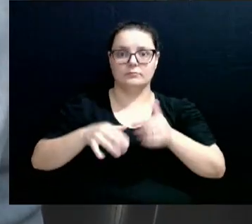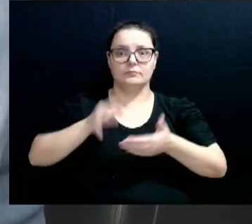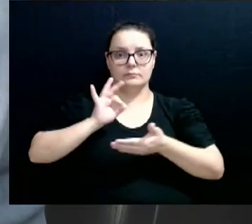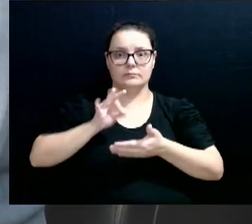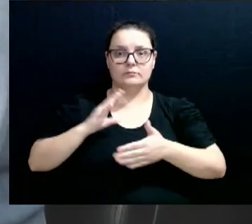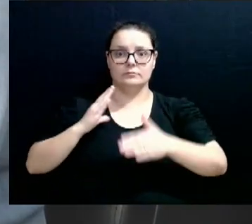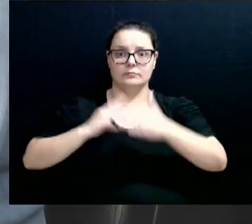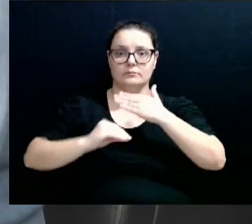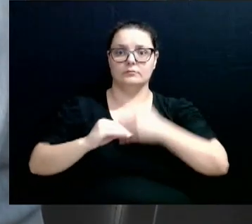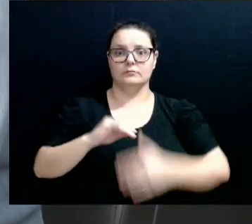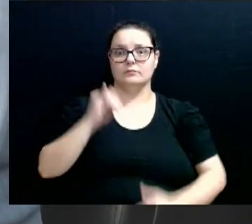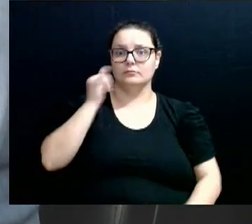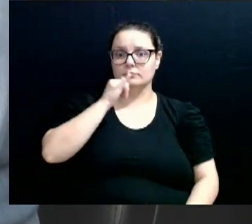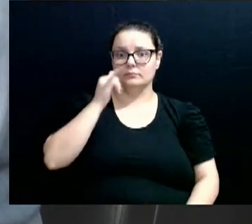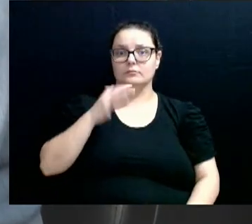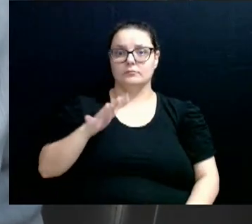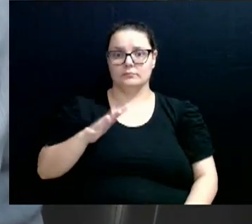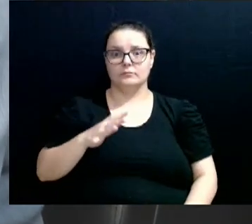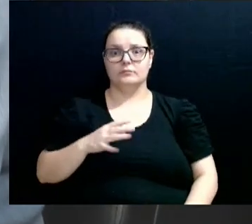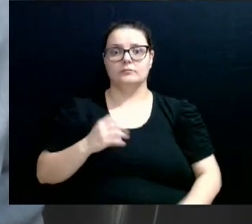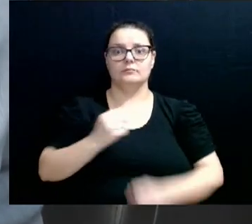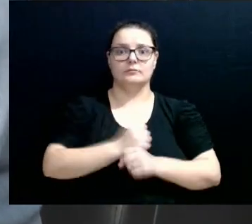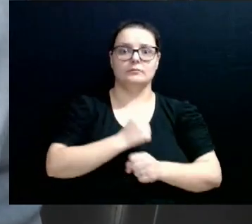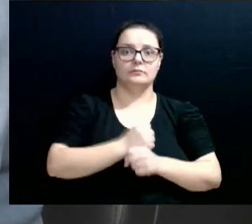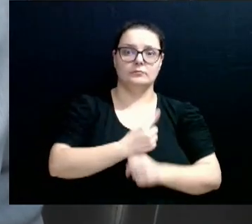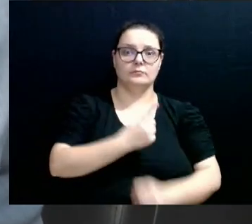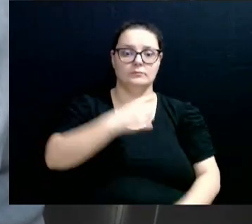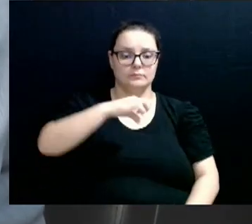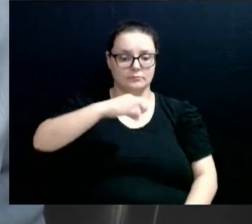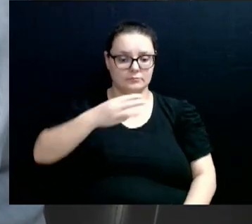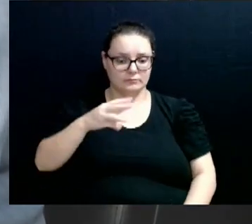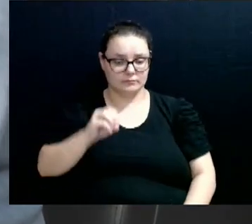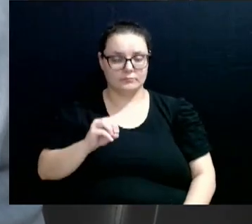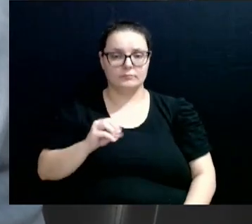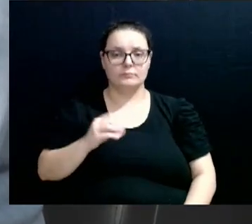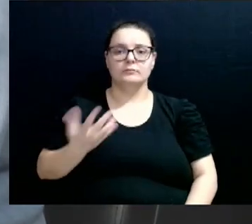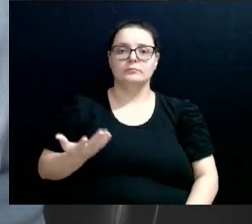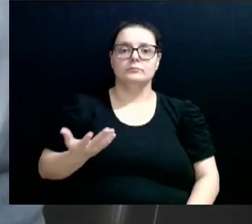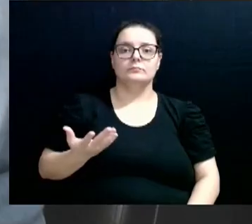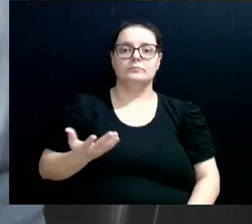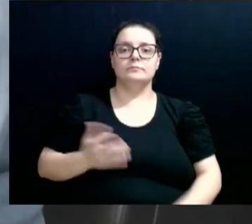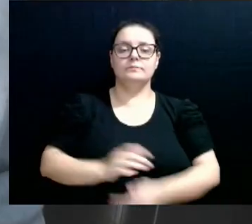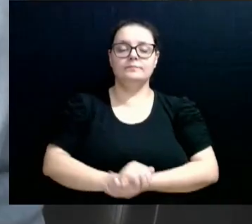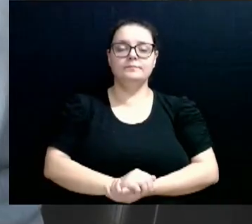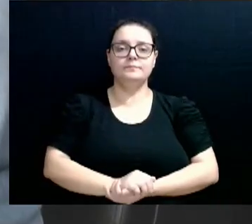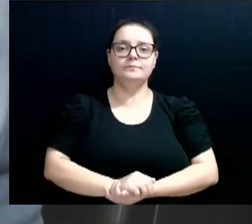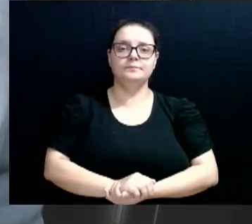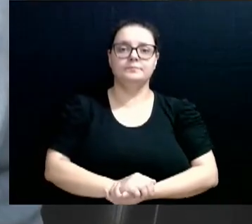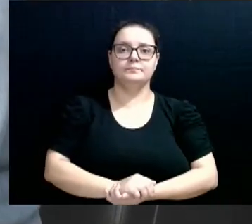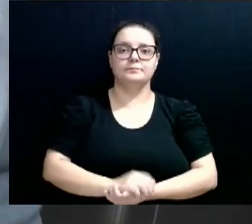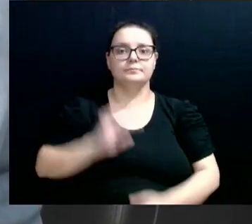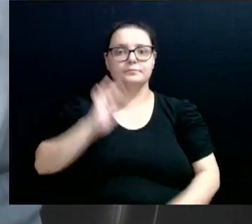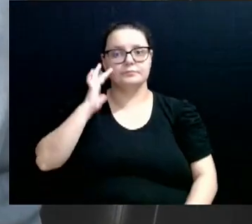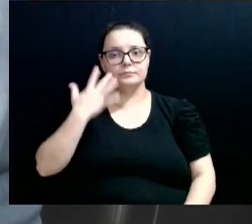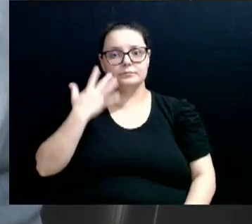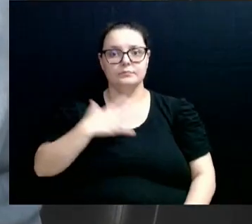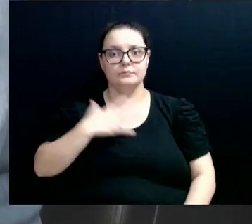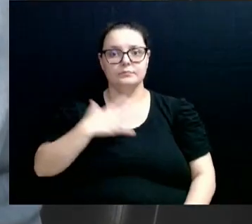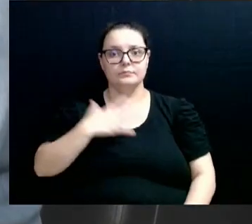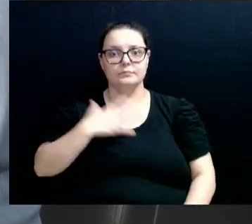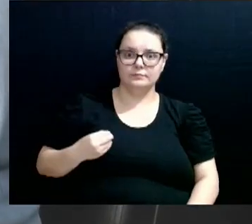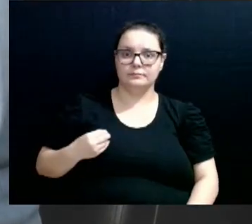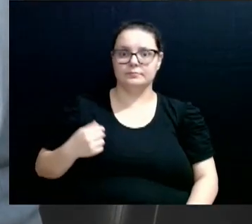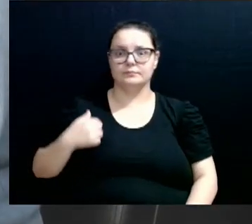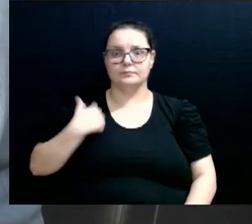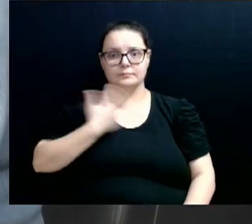ali por volta dos anos 30, né? Então eu acho que eu e minhas irmãs, quer dizer, a gente é um pouco fruto disso.